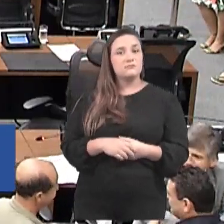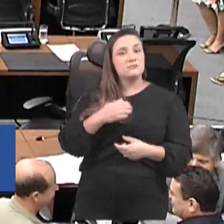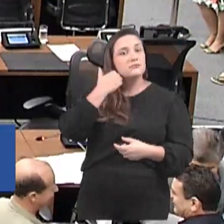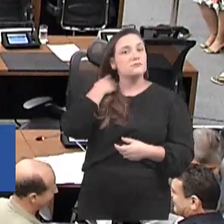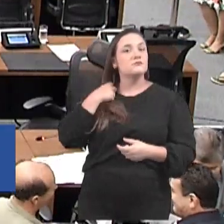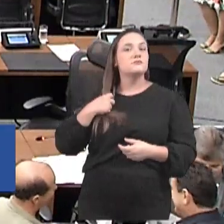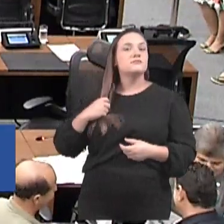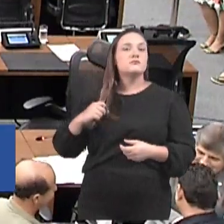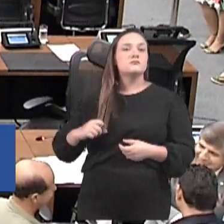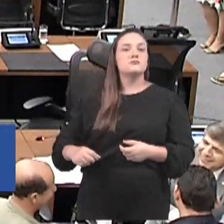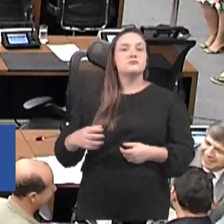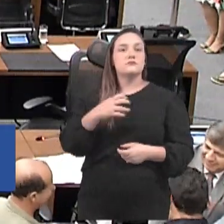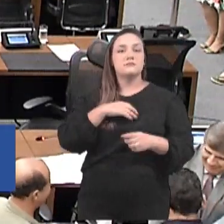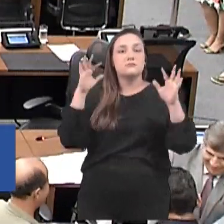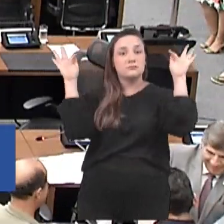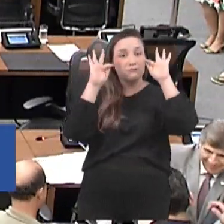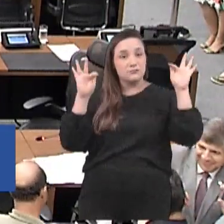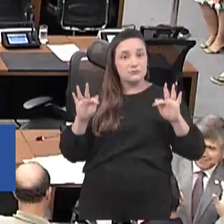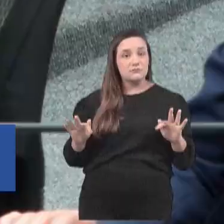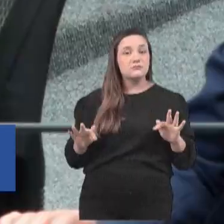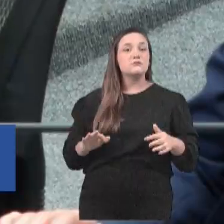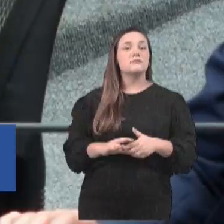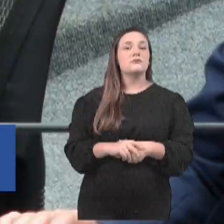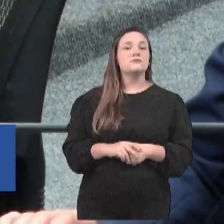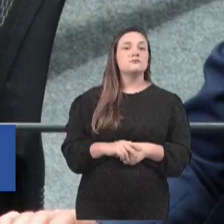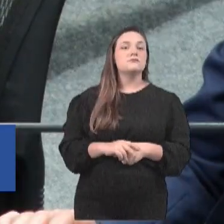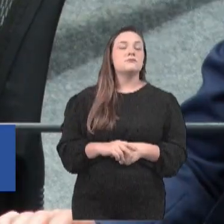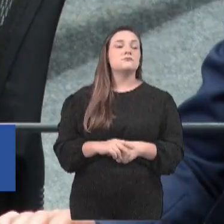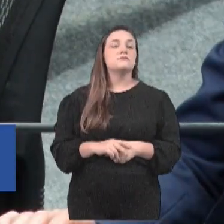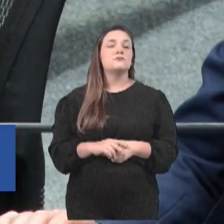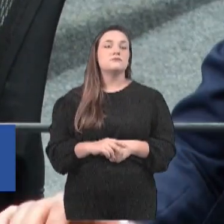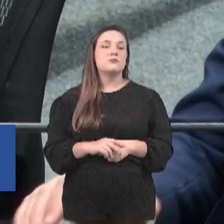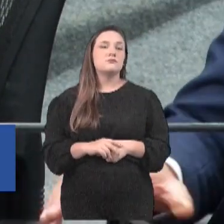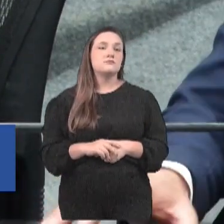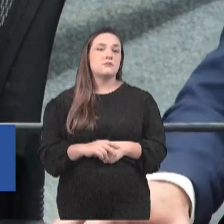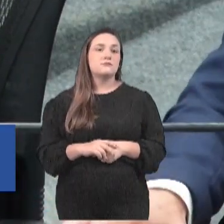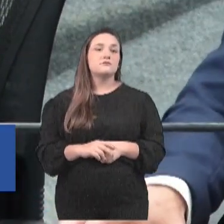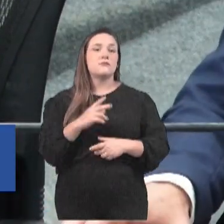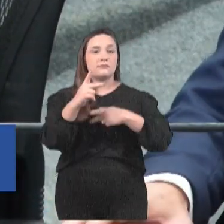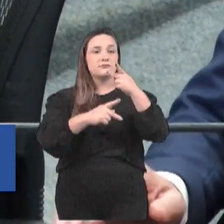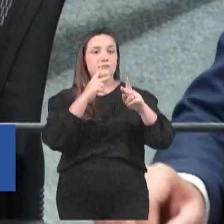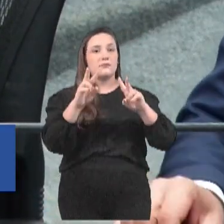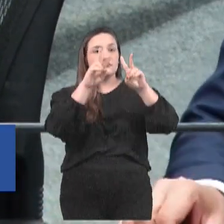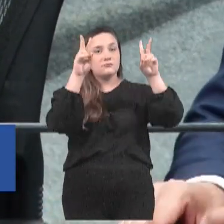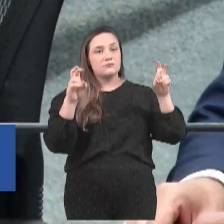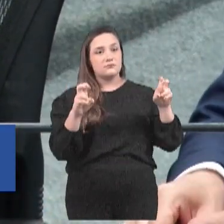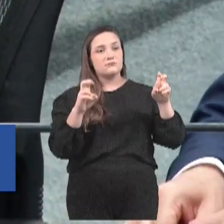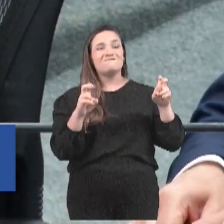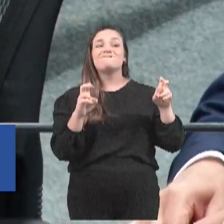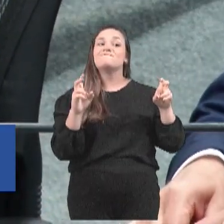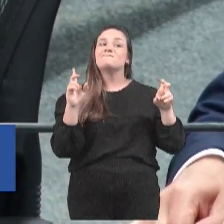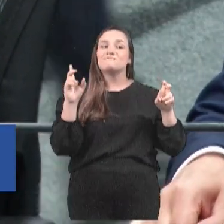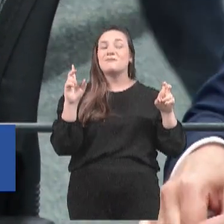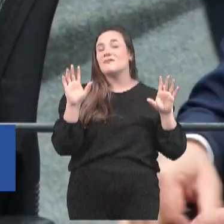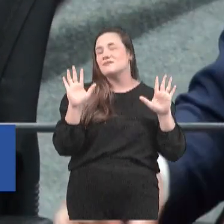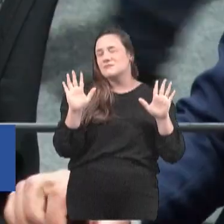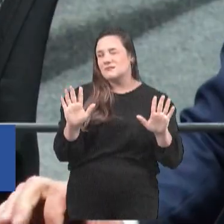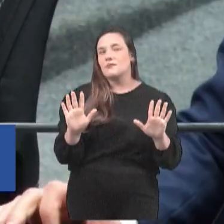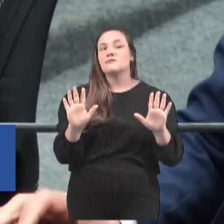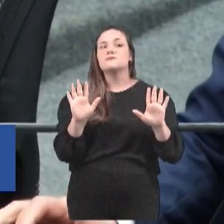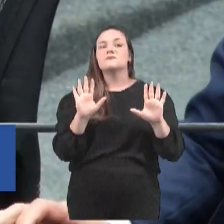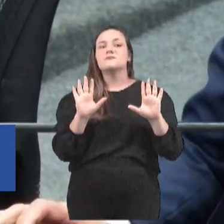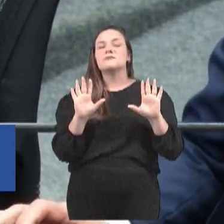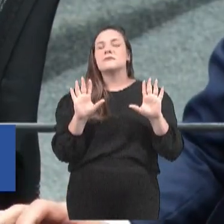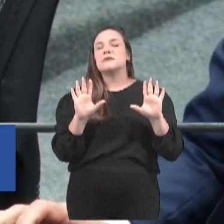muito contente em ouvi-lo, e com certeza esta casa traz um tema que é sensível,